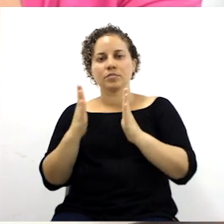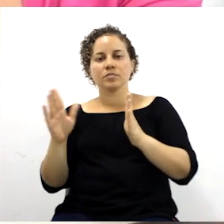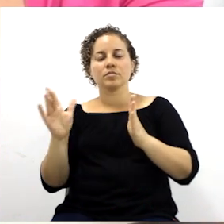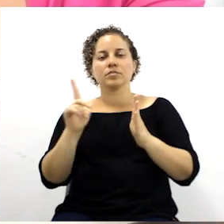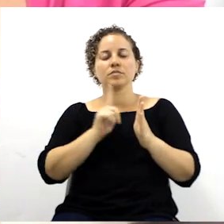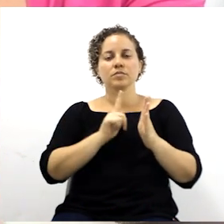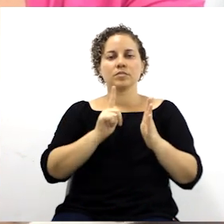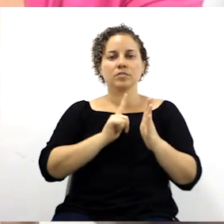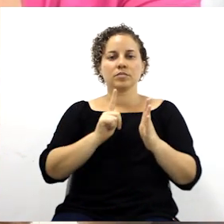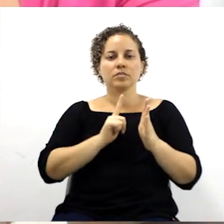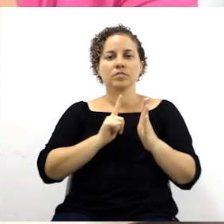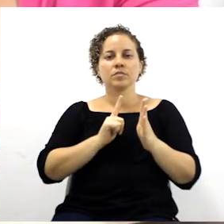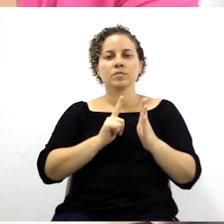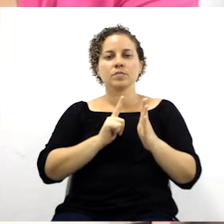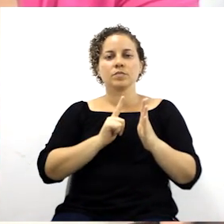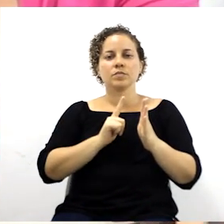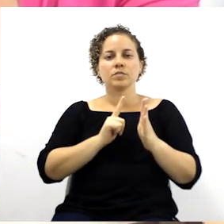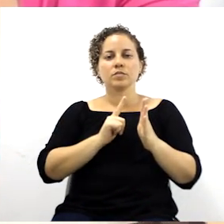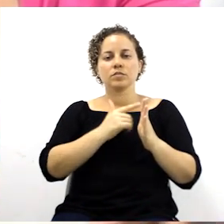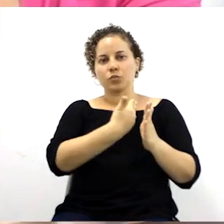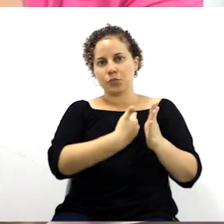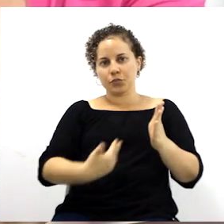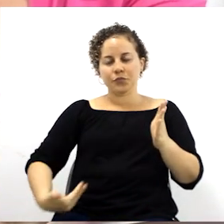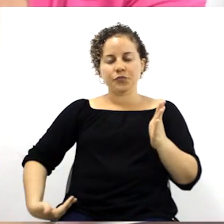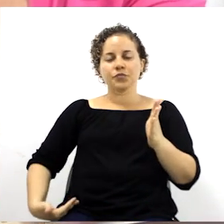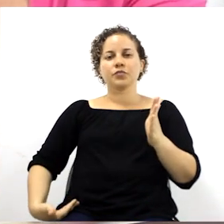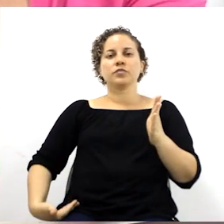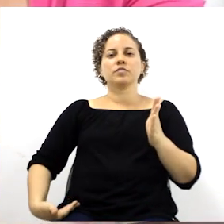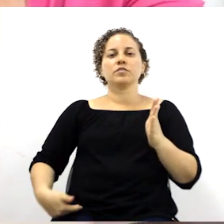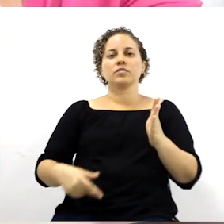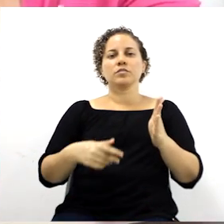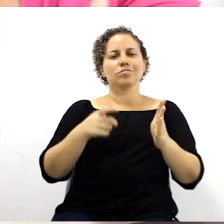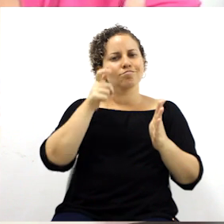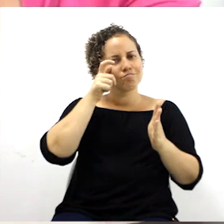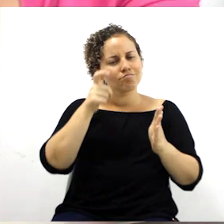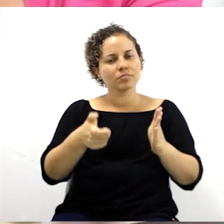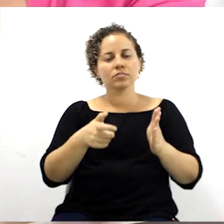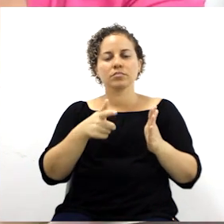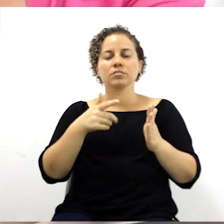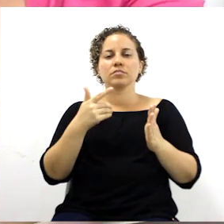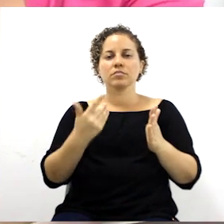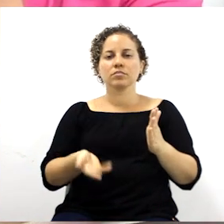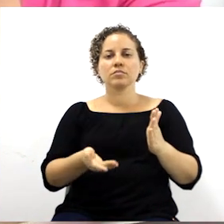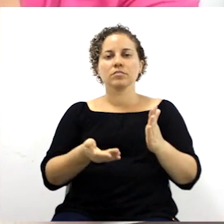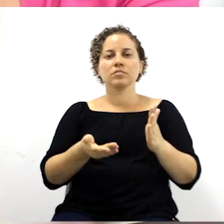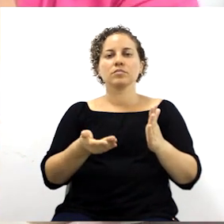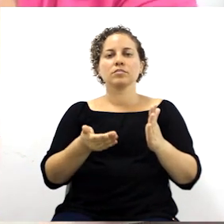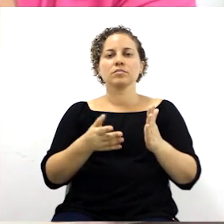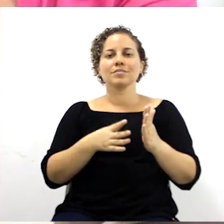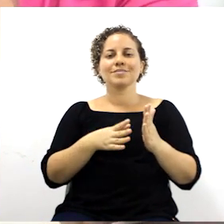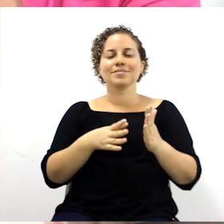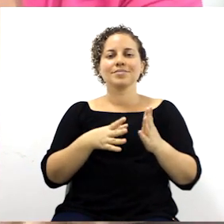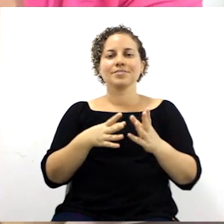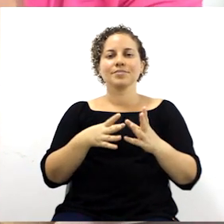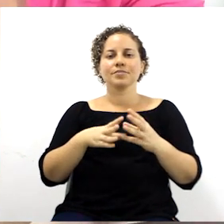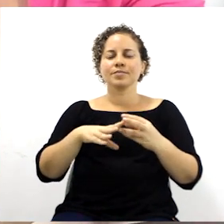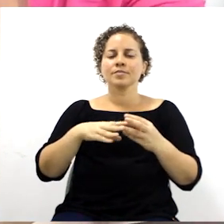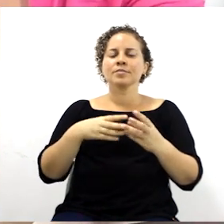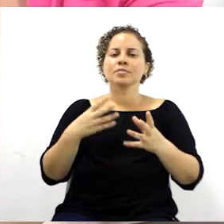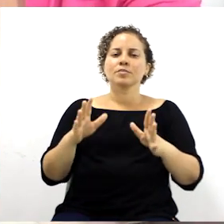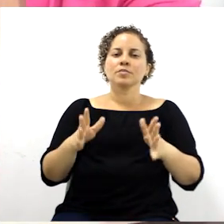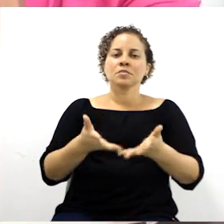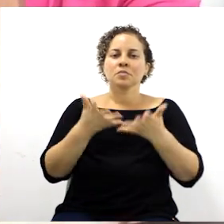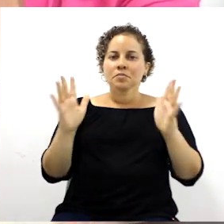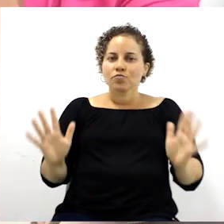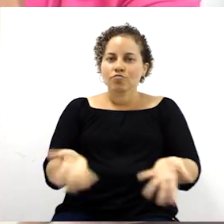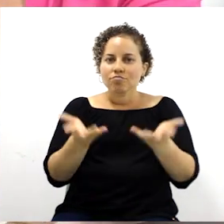ou pública, isso poderia ser muito interessante. Então, de repente, isso daria, vamos dizer assim, uma mexida com a coleção,